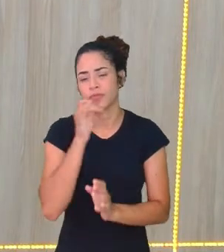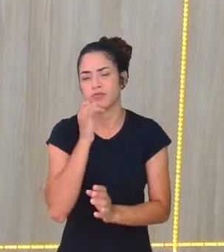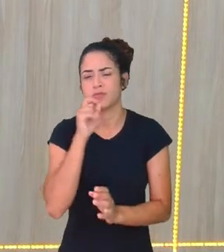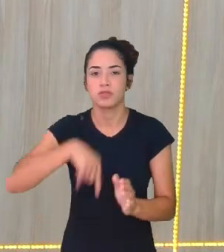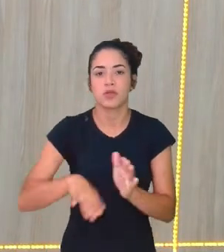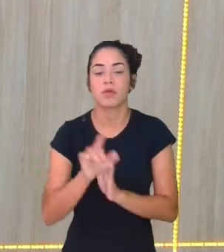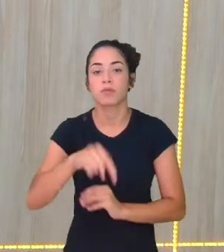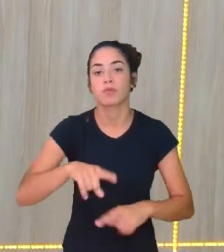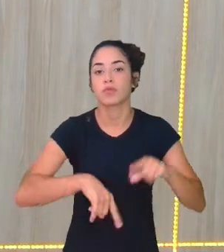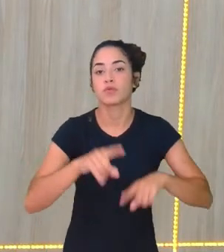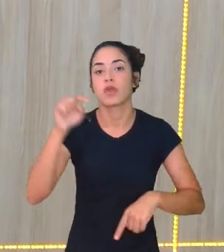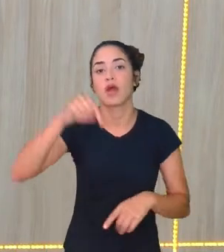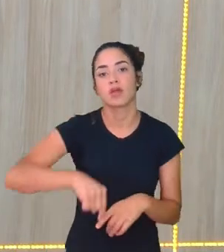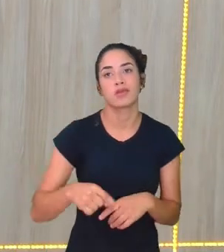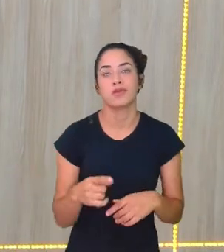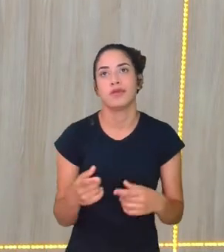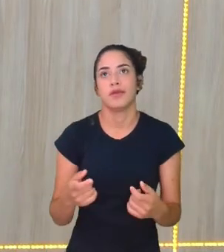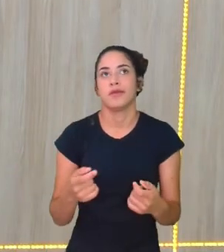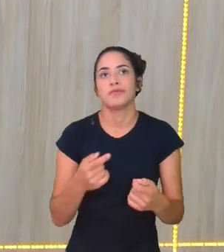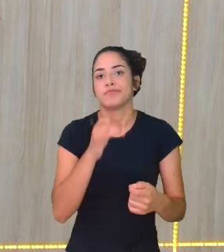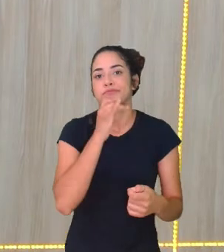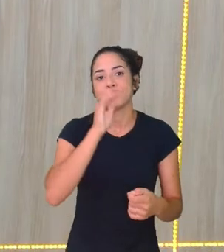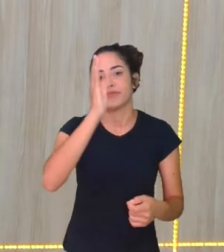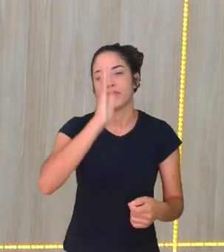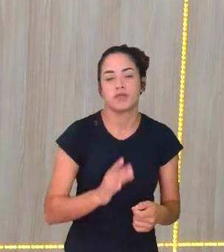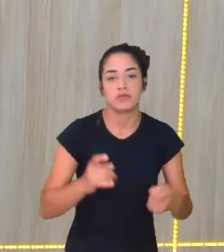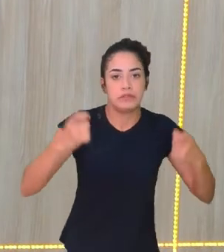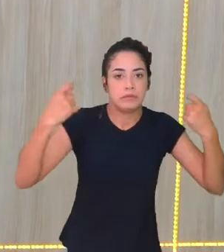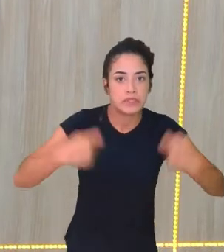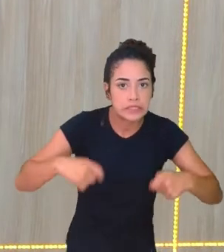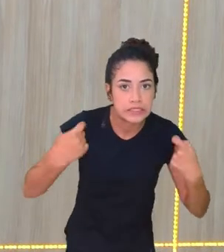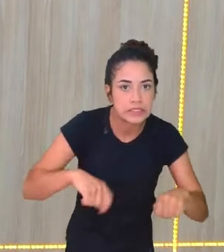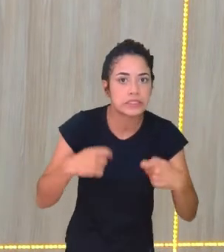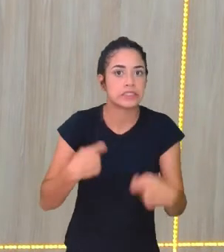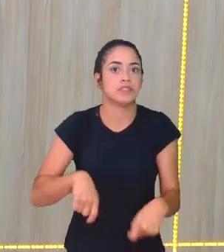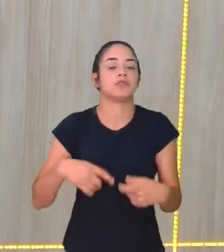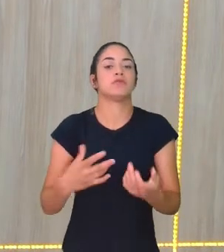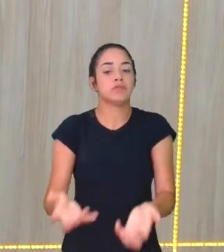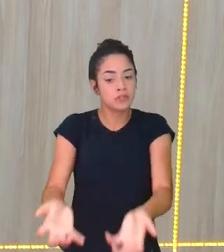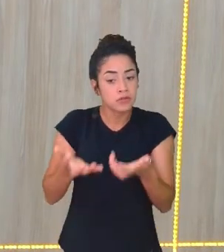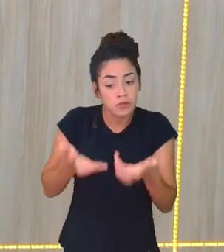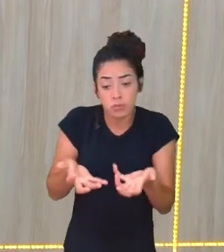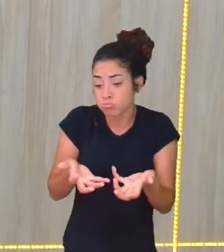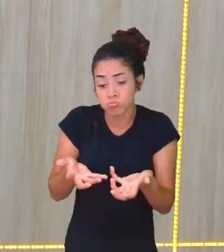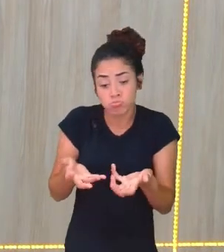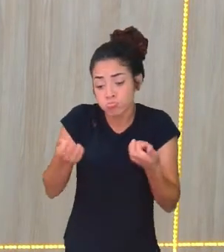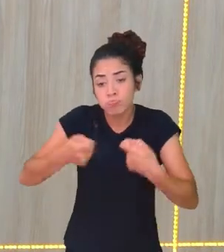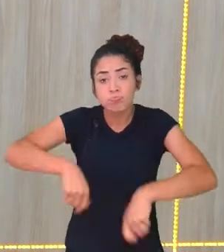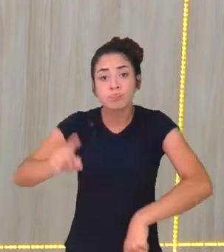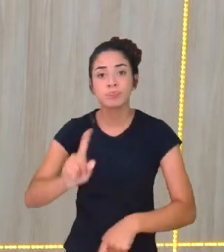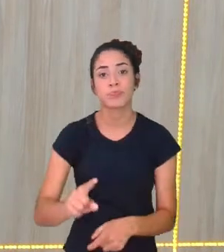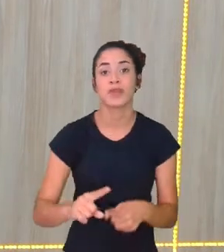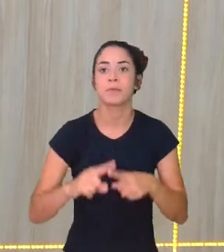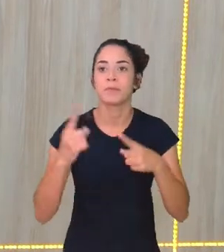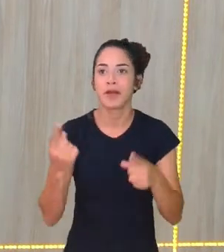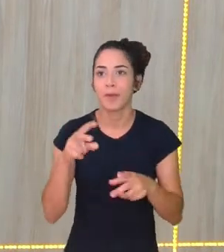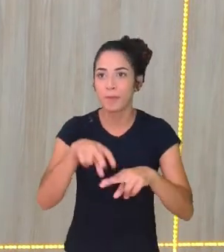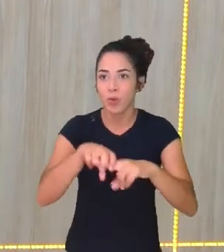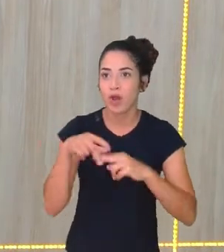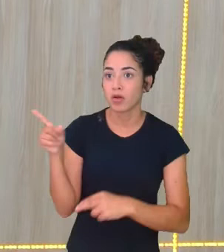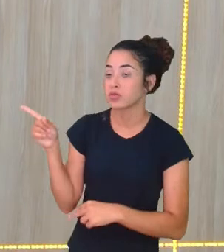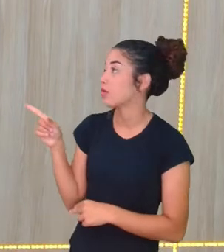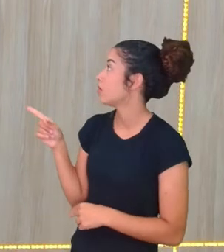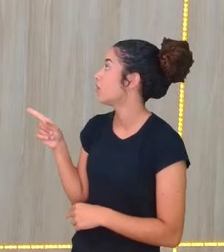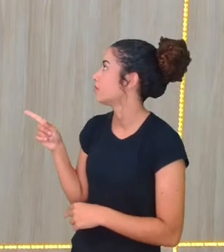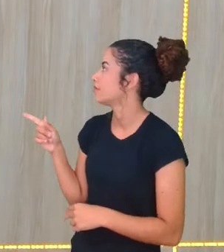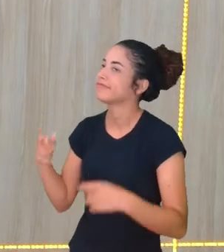que não era tanto da necessidade dos Colonos né aqui mas pelo pacto colonial eles